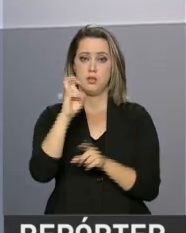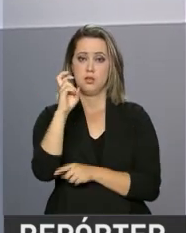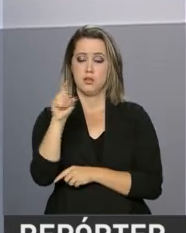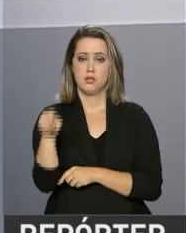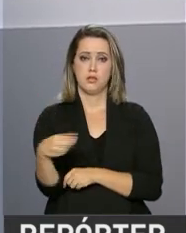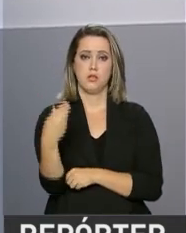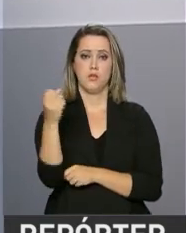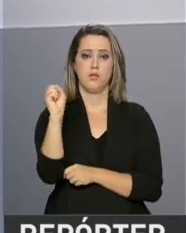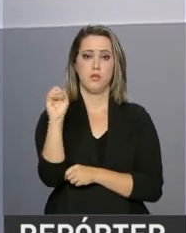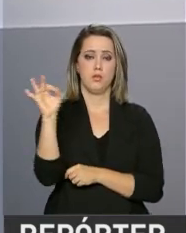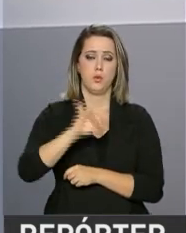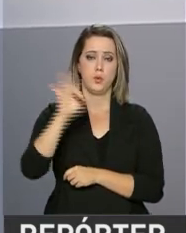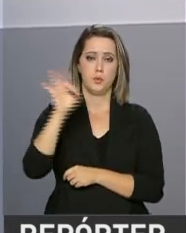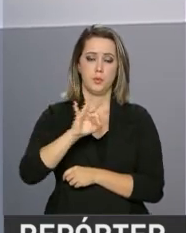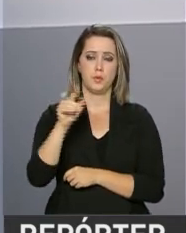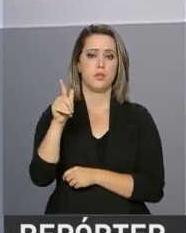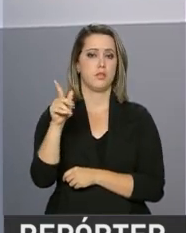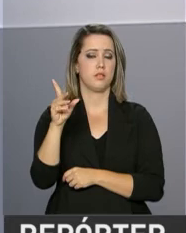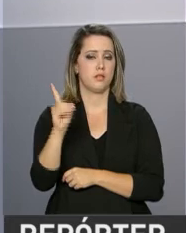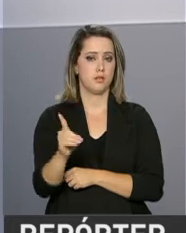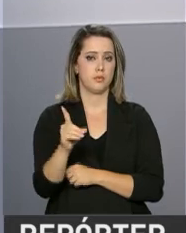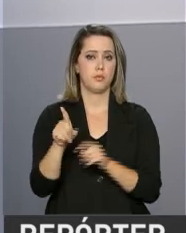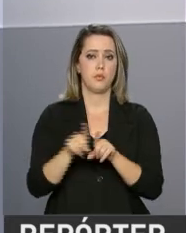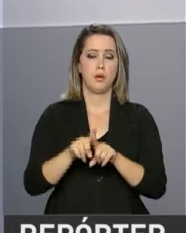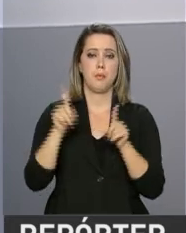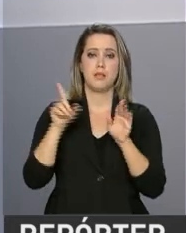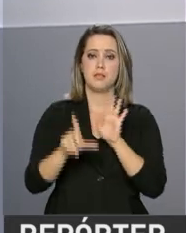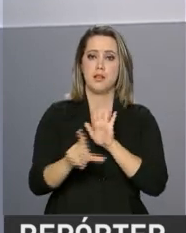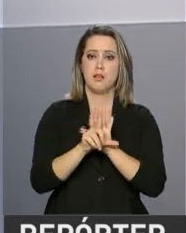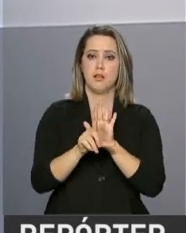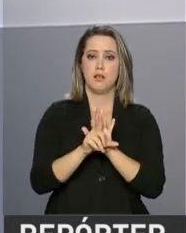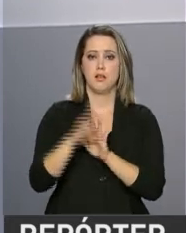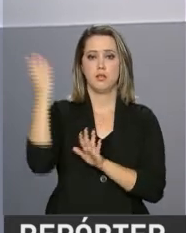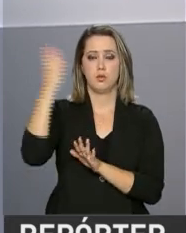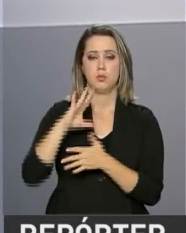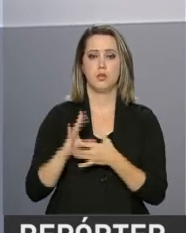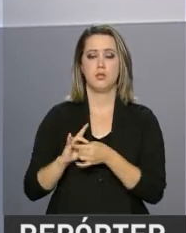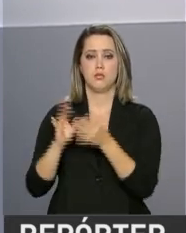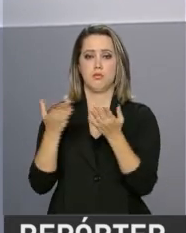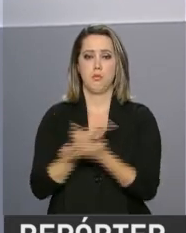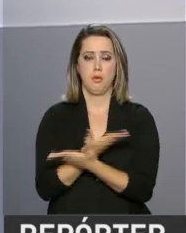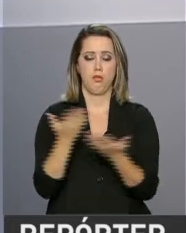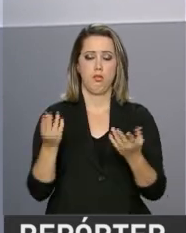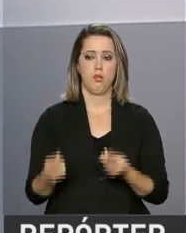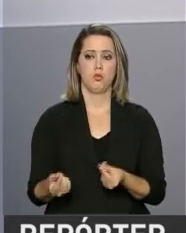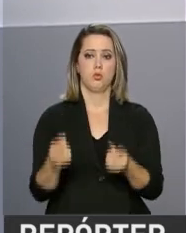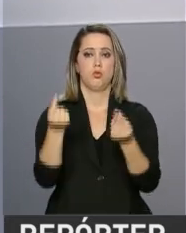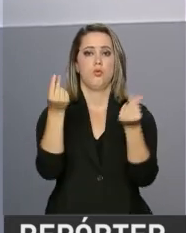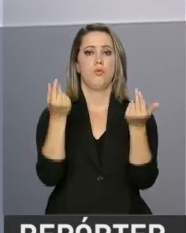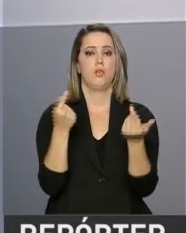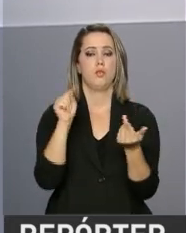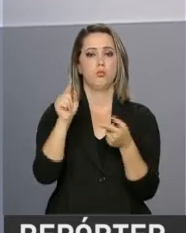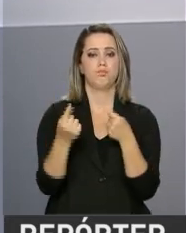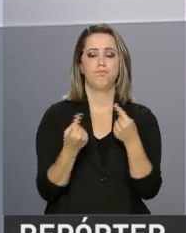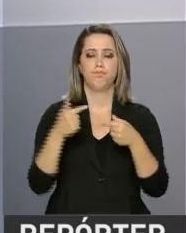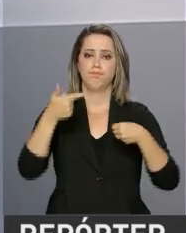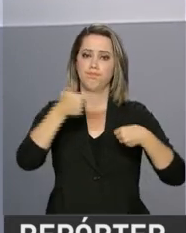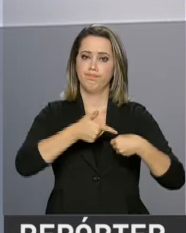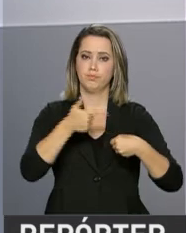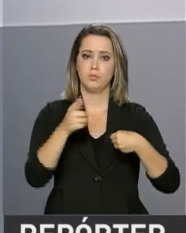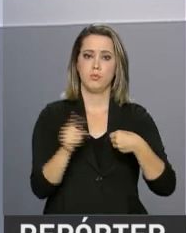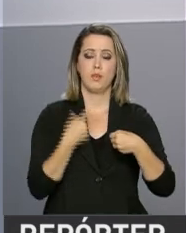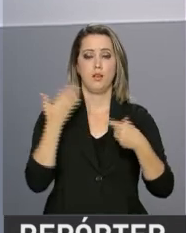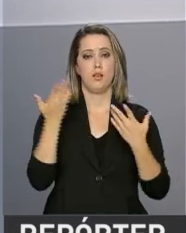partir da meia noite lembrando que como a lei brasileira garante liberdade de preços no mercado de combustíveis as revisões feitas